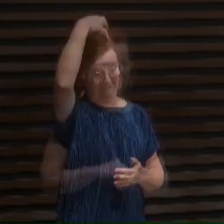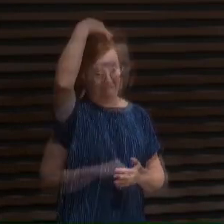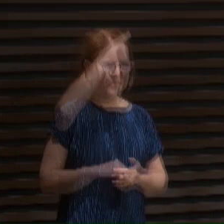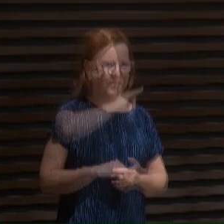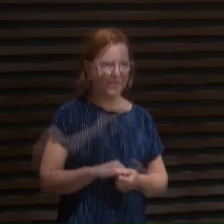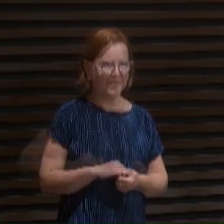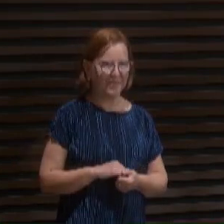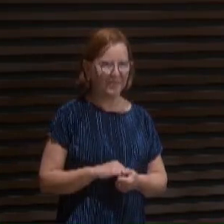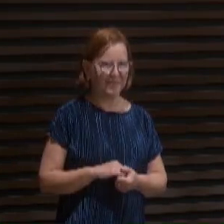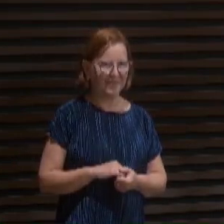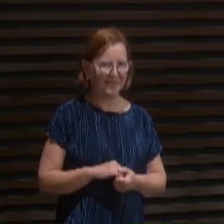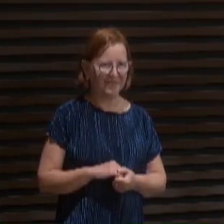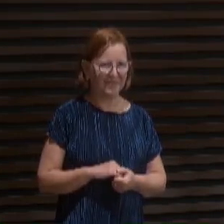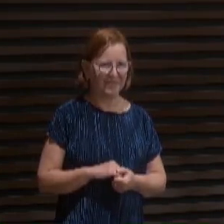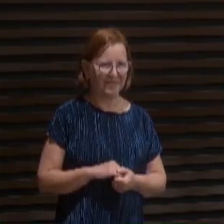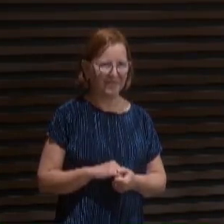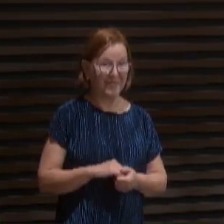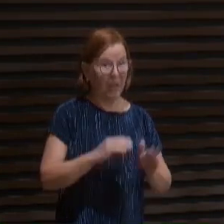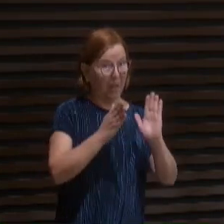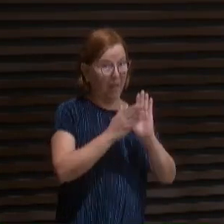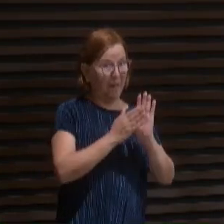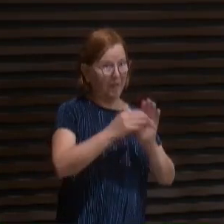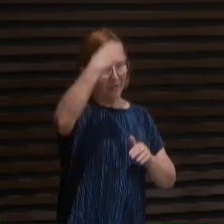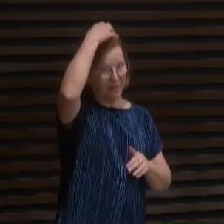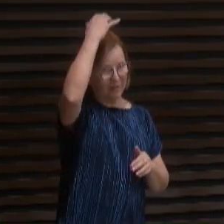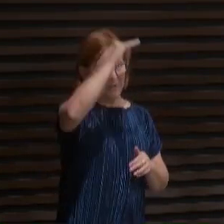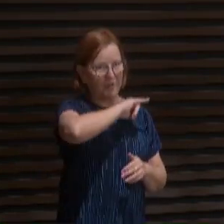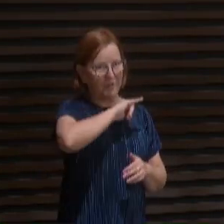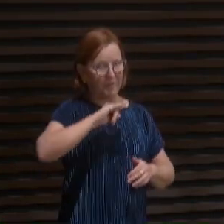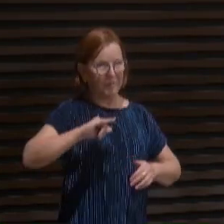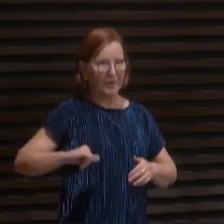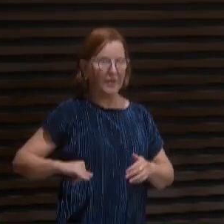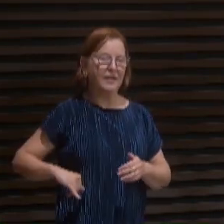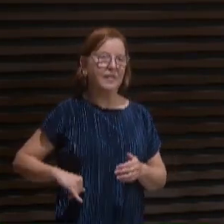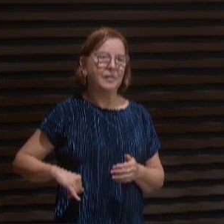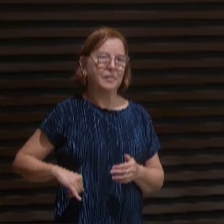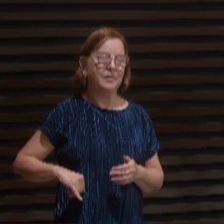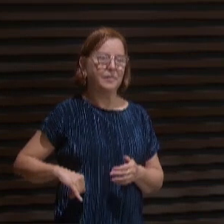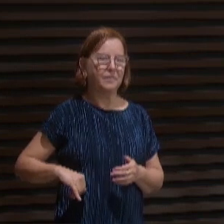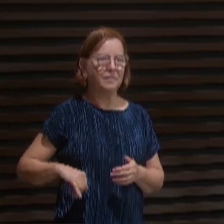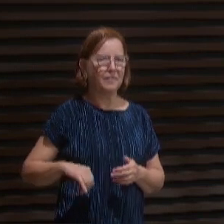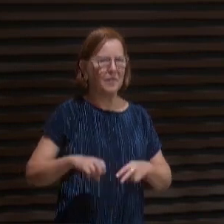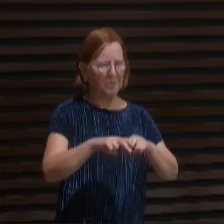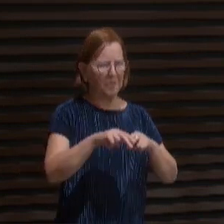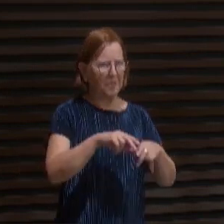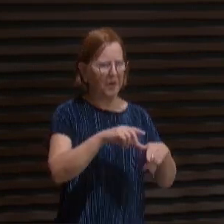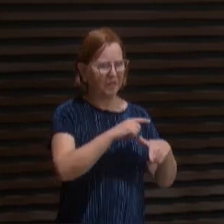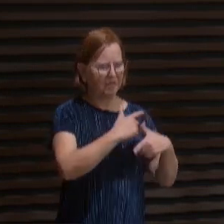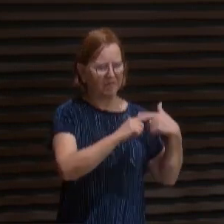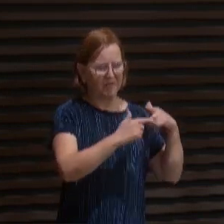China. A proposta do príncipe não fugia às profundas tradições daquele povo que